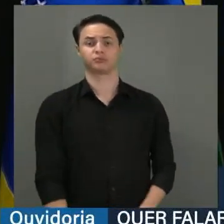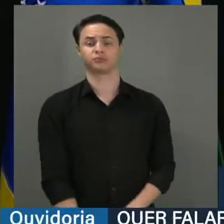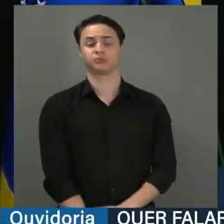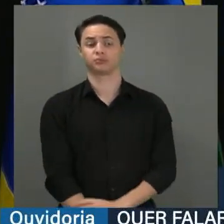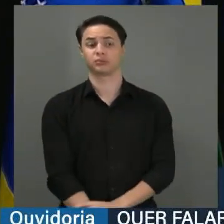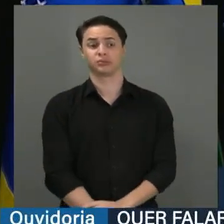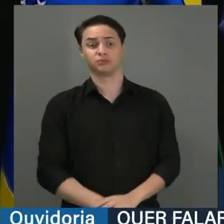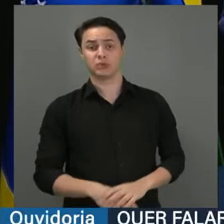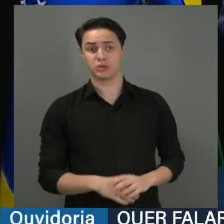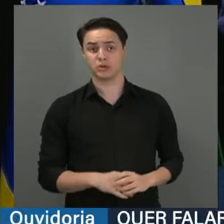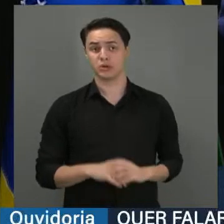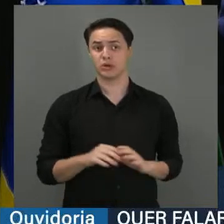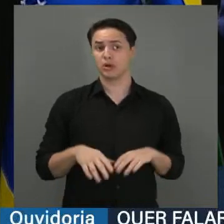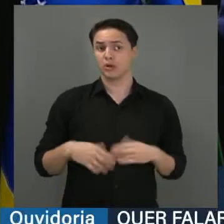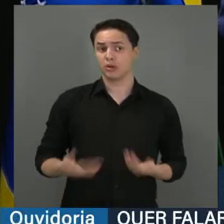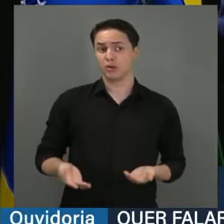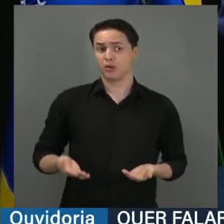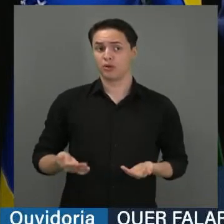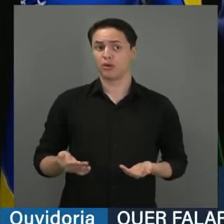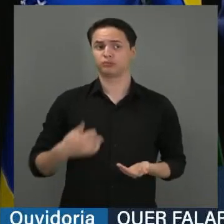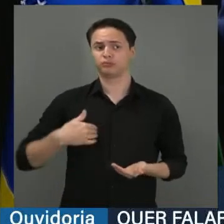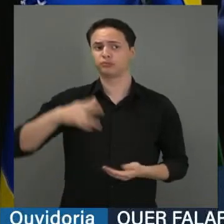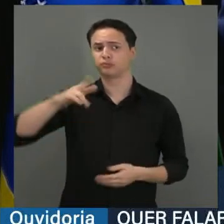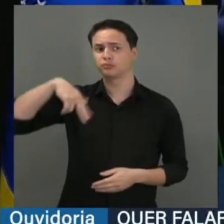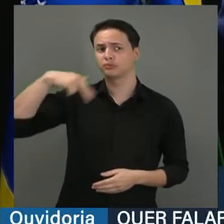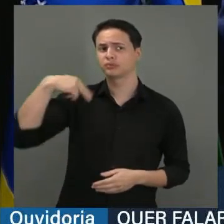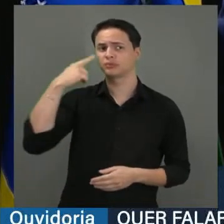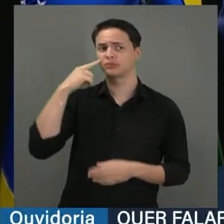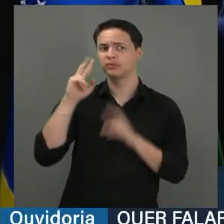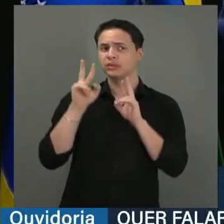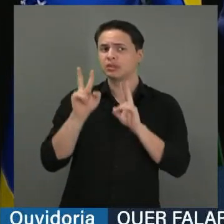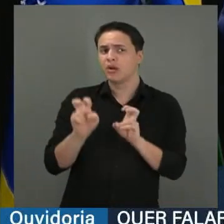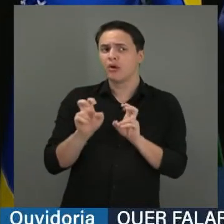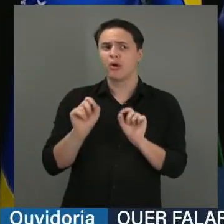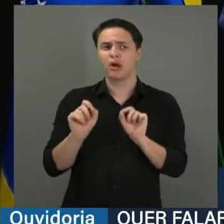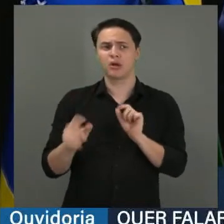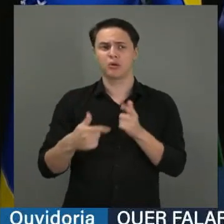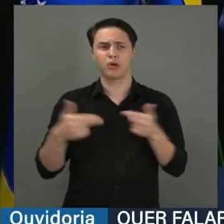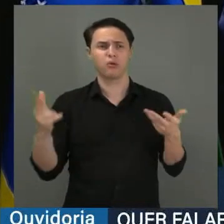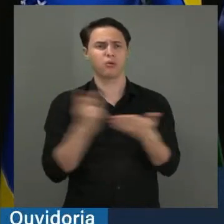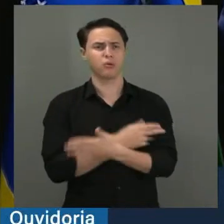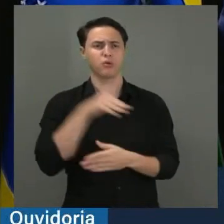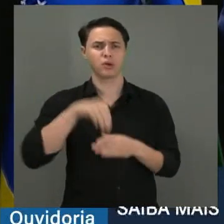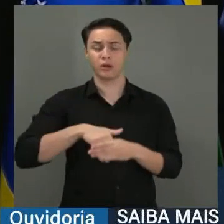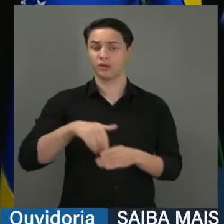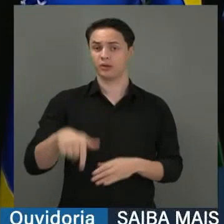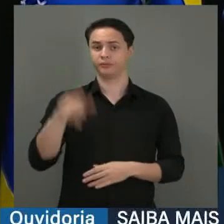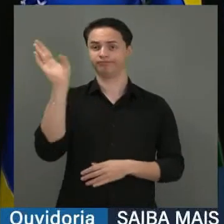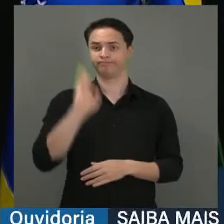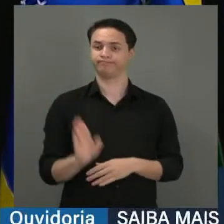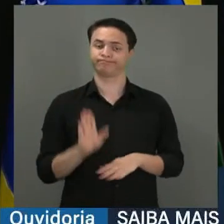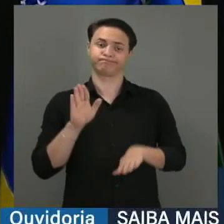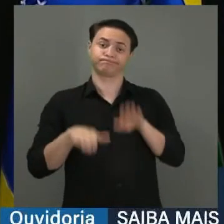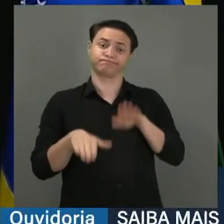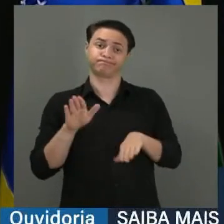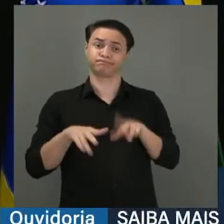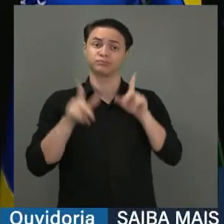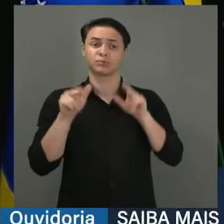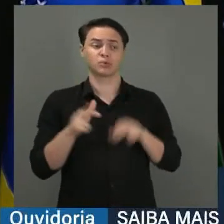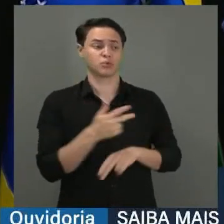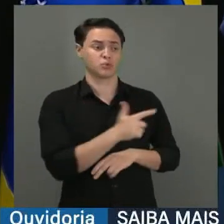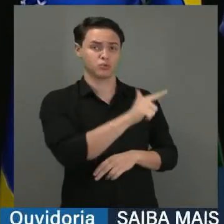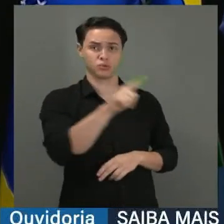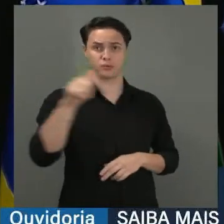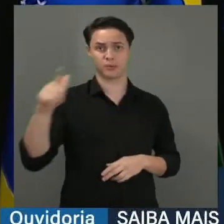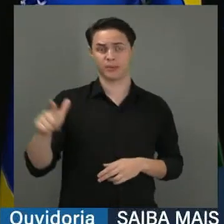outro. Algo nunca visto em processos eleitorais aqui no Brasil e possivelmente em muitas